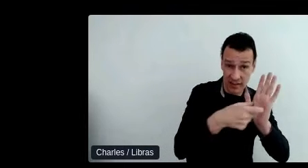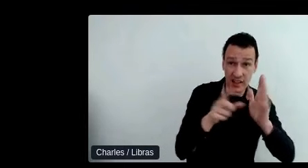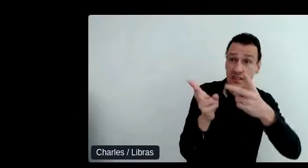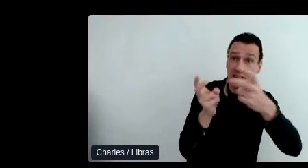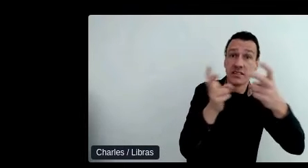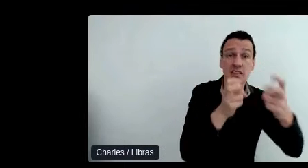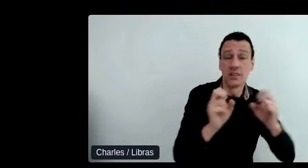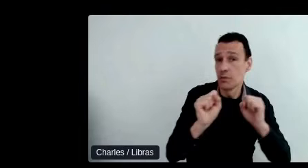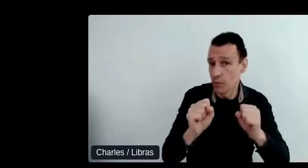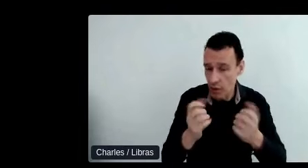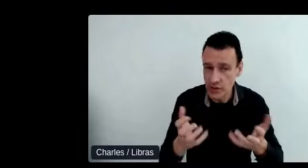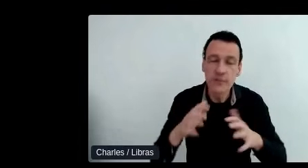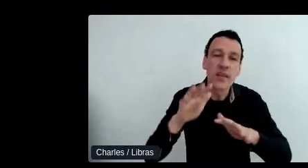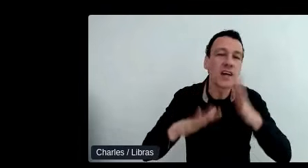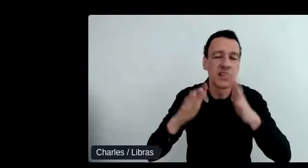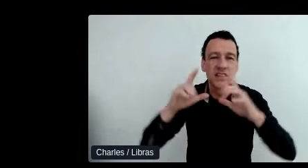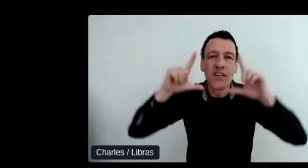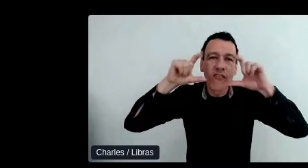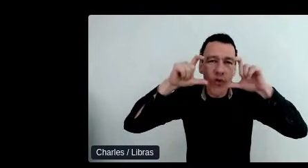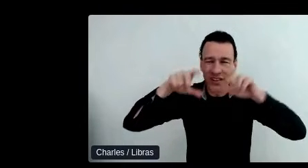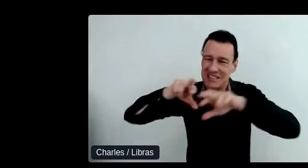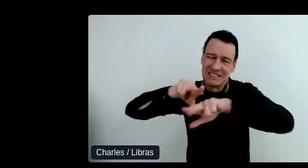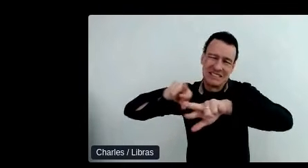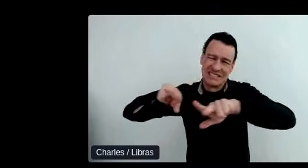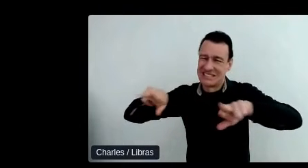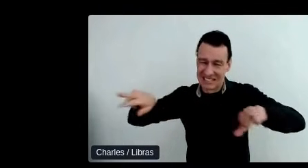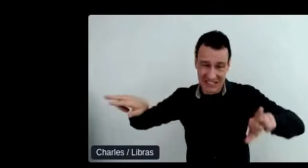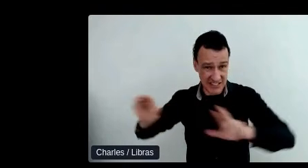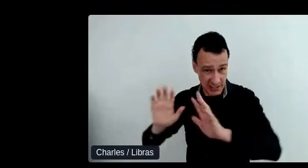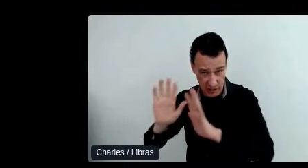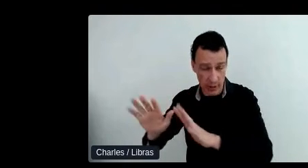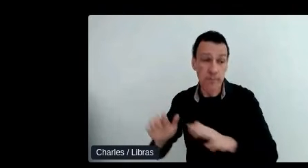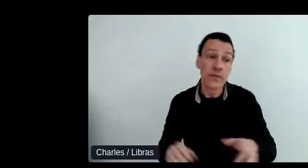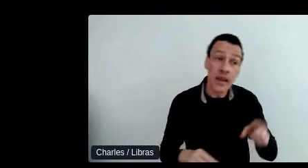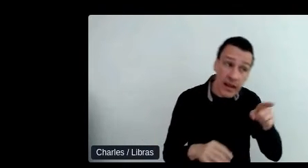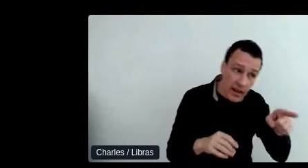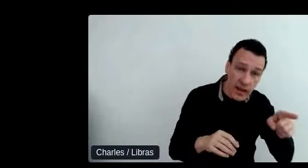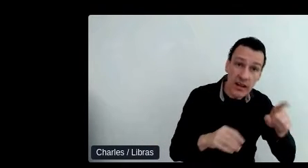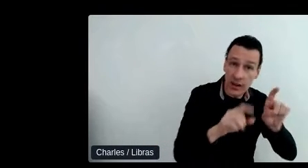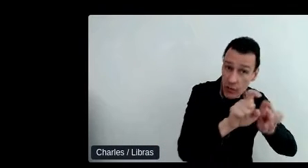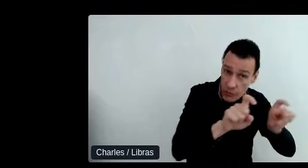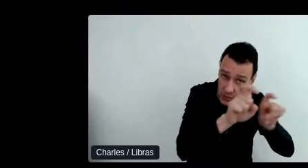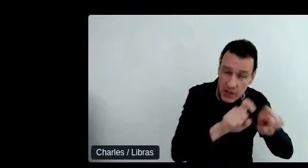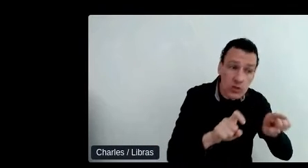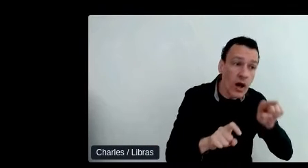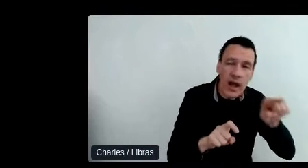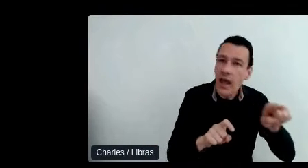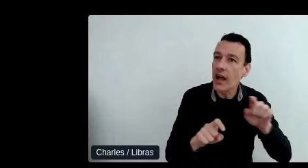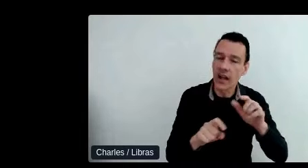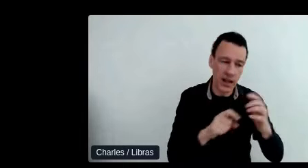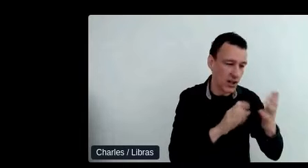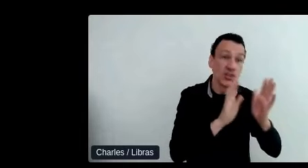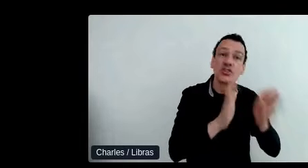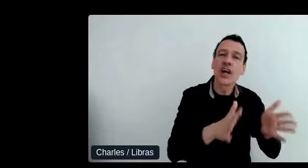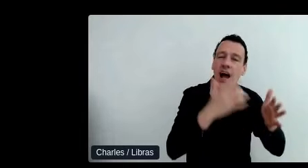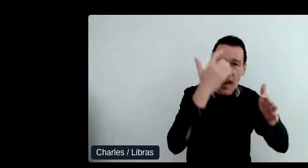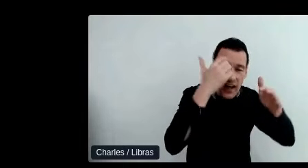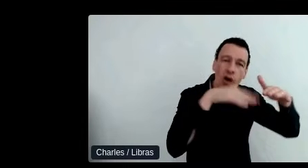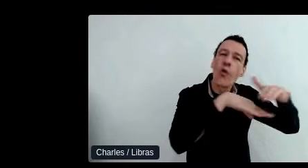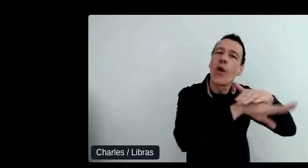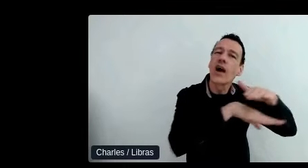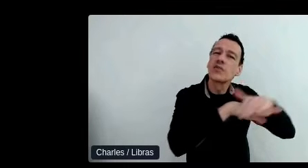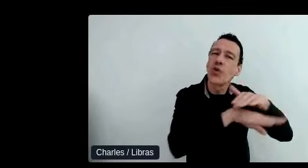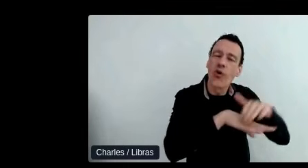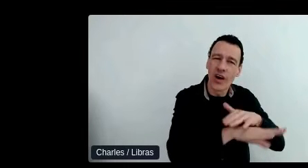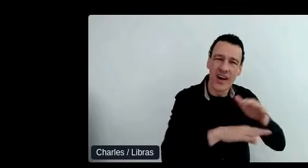visual computacional, ele vai observar dentro dessas imagens alguns padrões que não estejam dentro